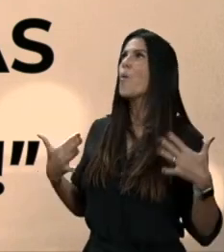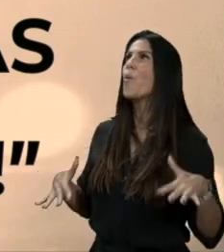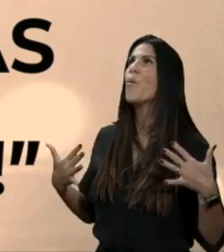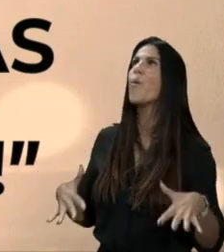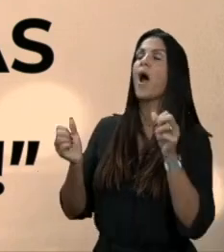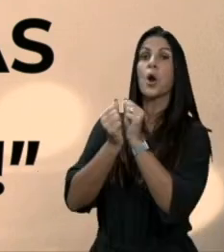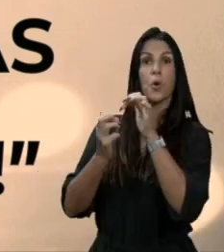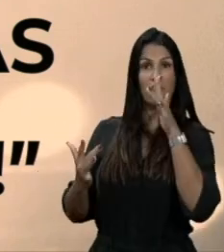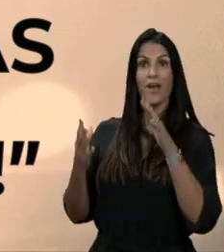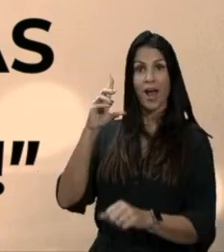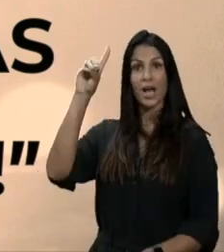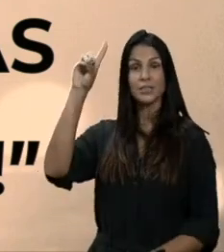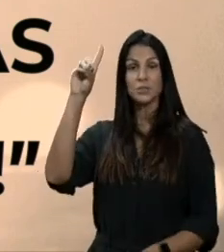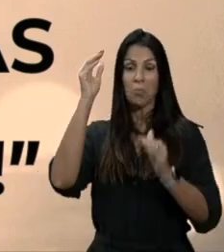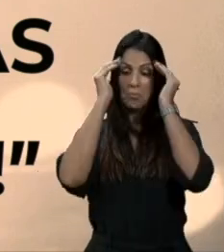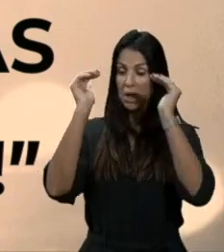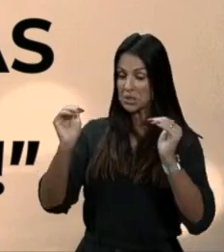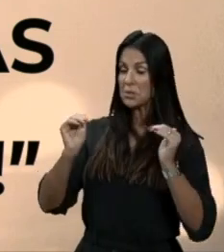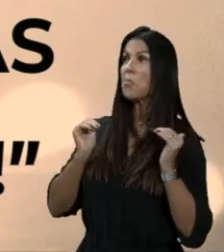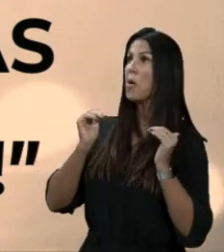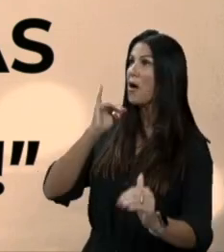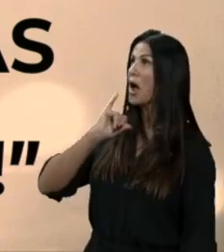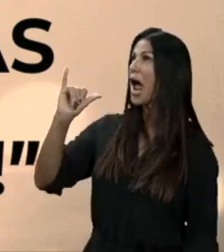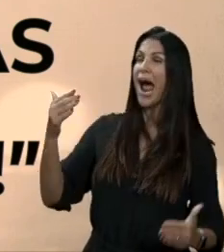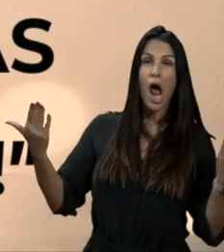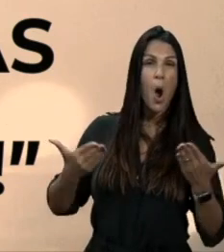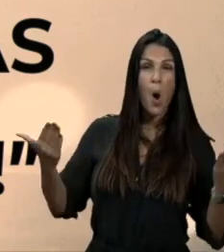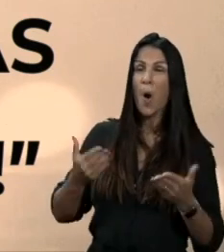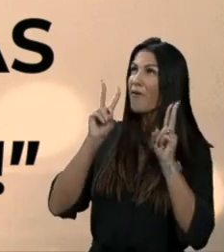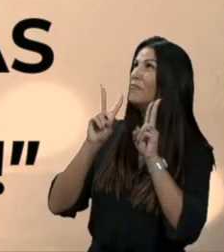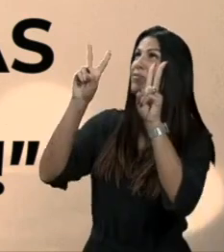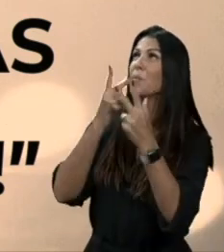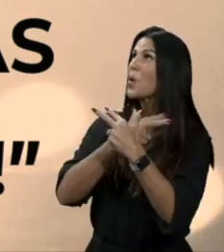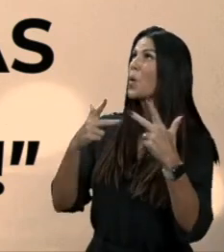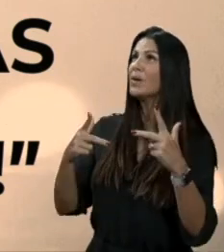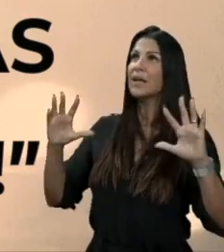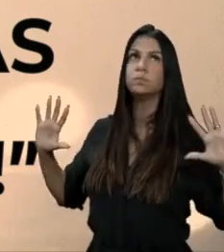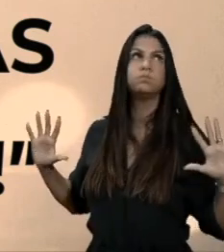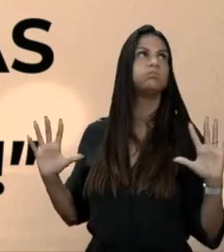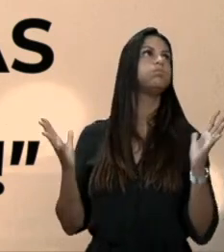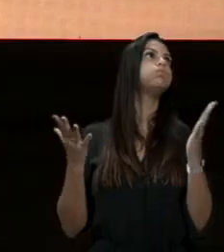cheio de temor diziam hoje vimos Coisas extraordinárias